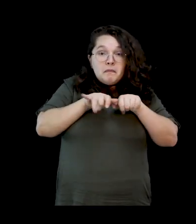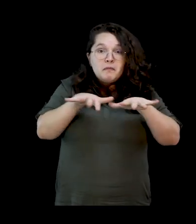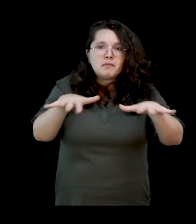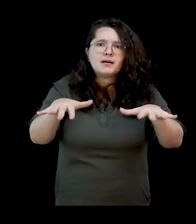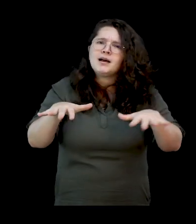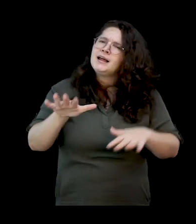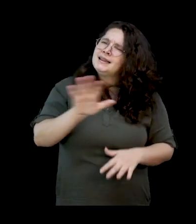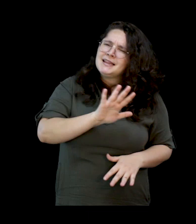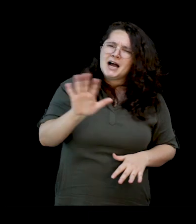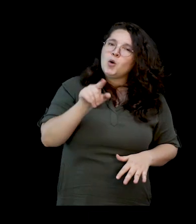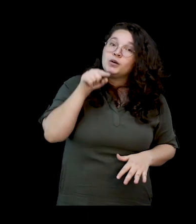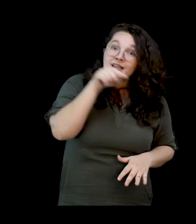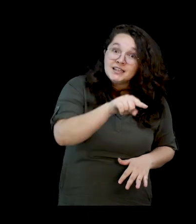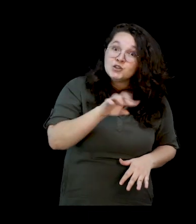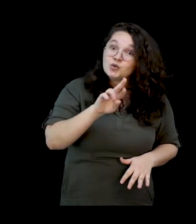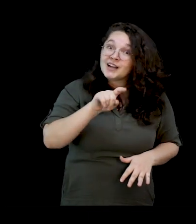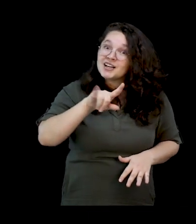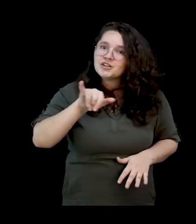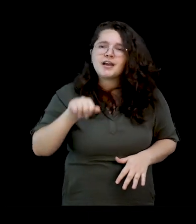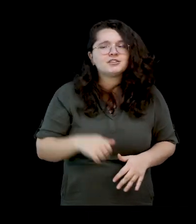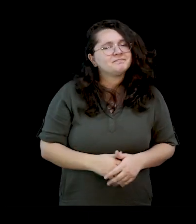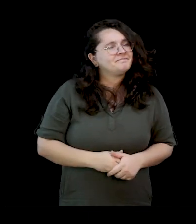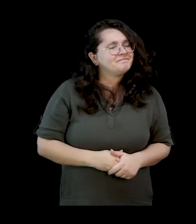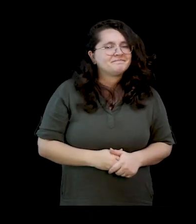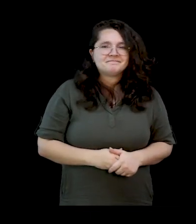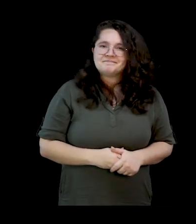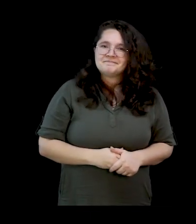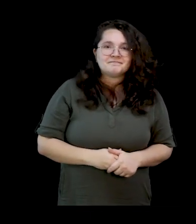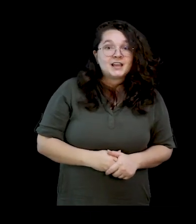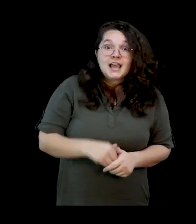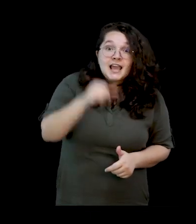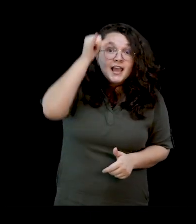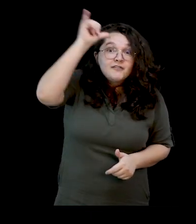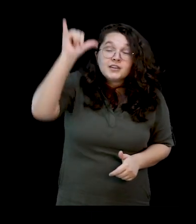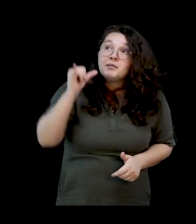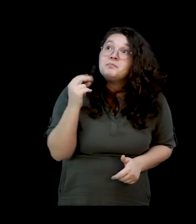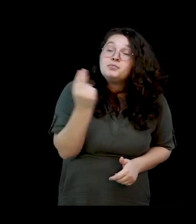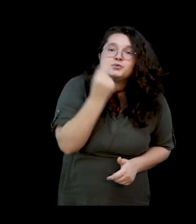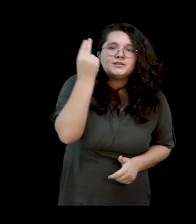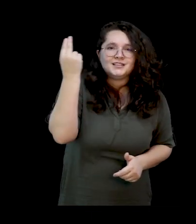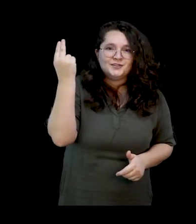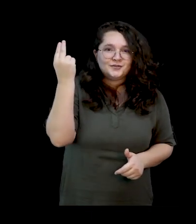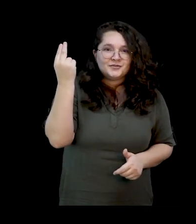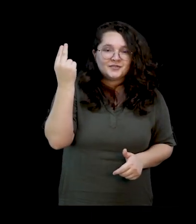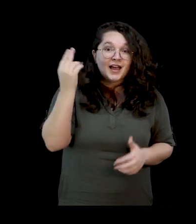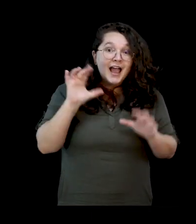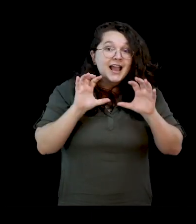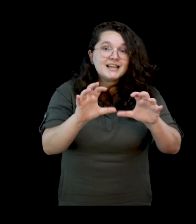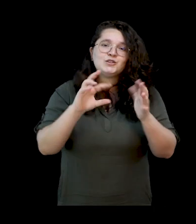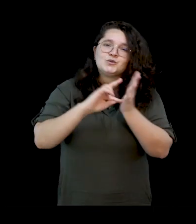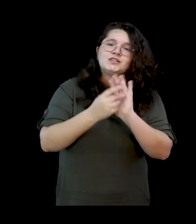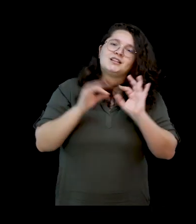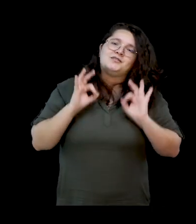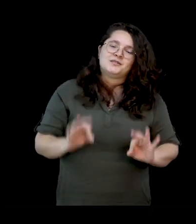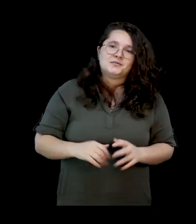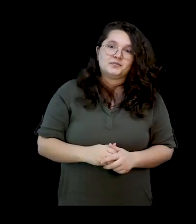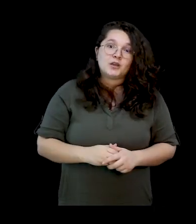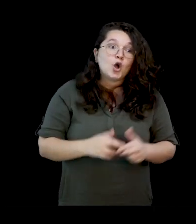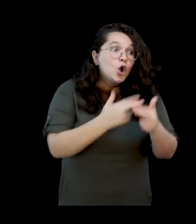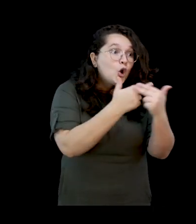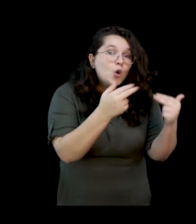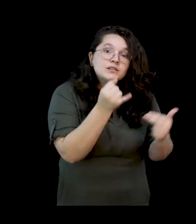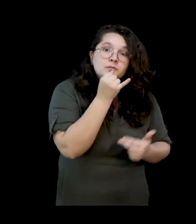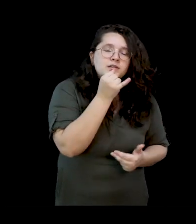nossa vontade, tragédia é alguma coisa que nós vivemos conscientemente, que nós dominamos, que nós poderíamos